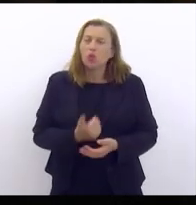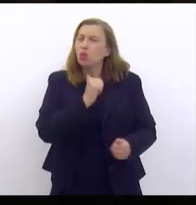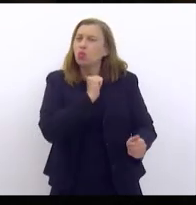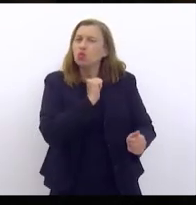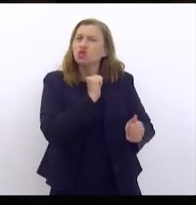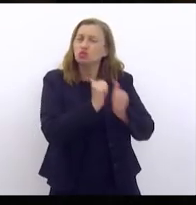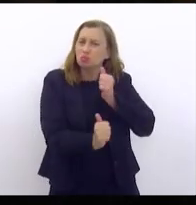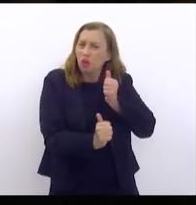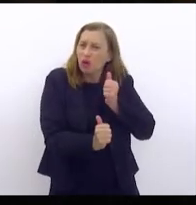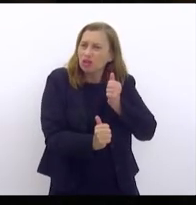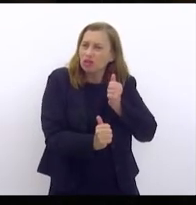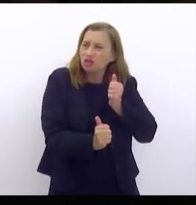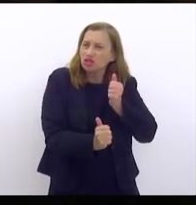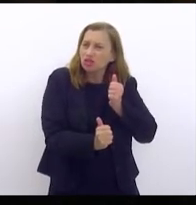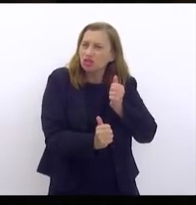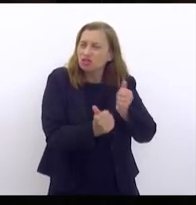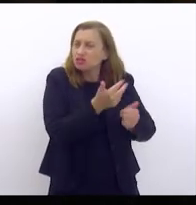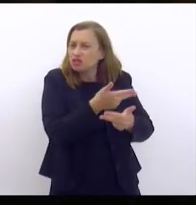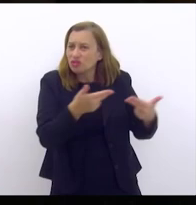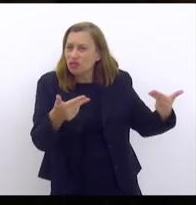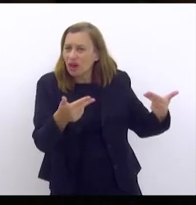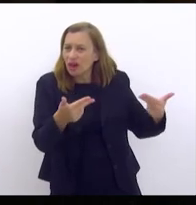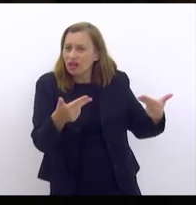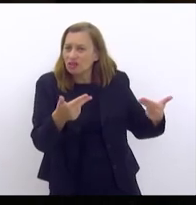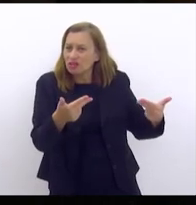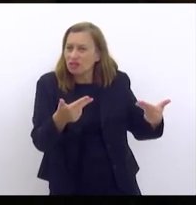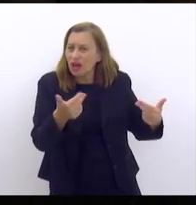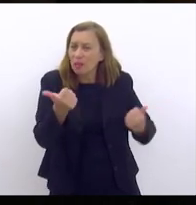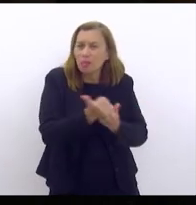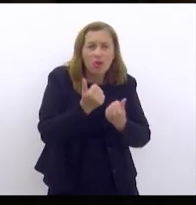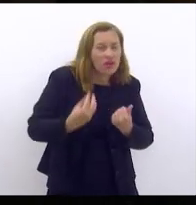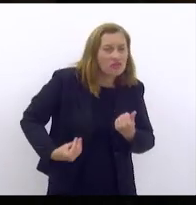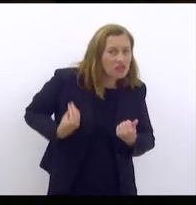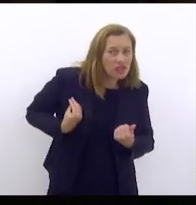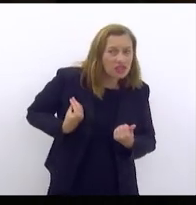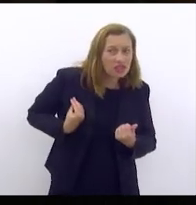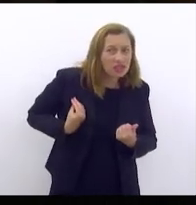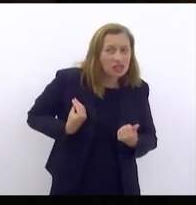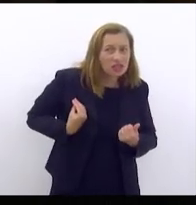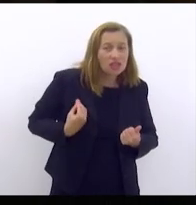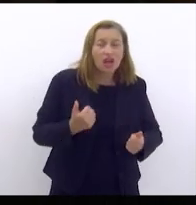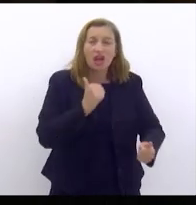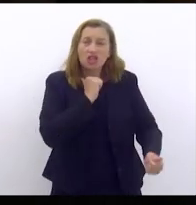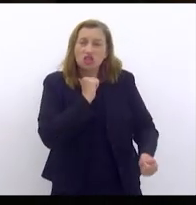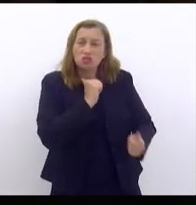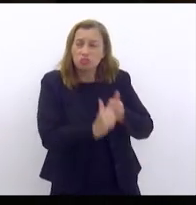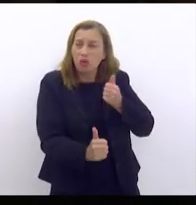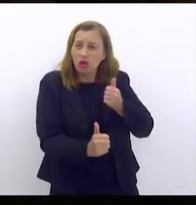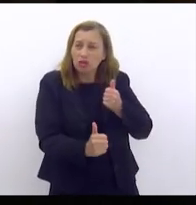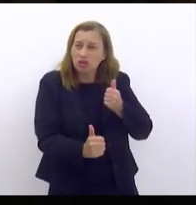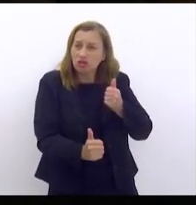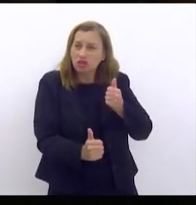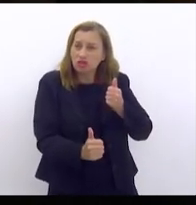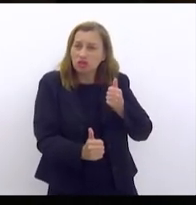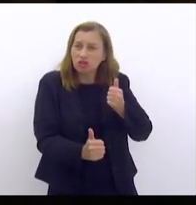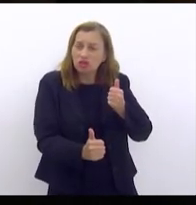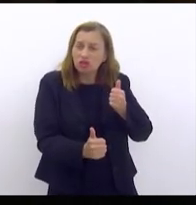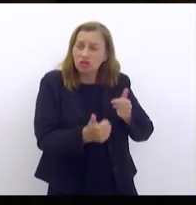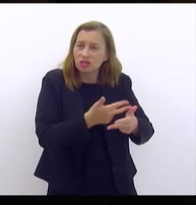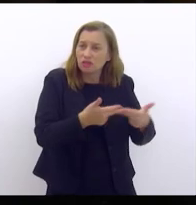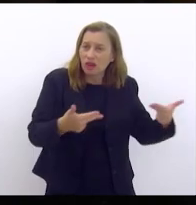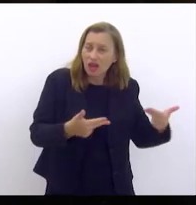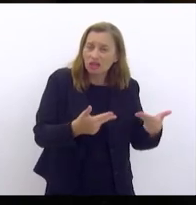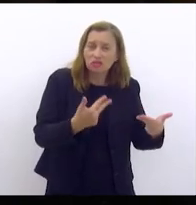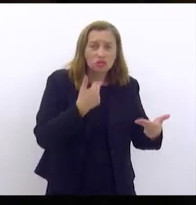esporte é a favor da vida. O esporte não pode ser usado